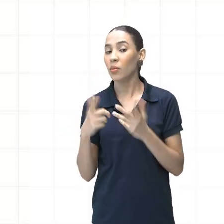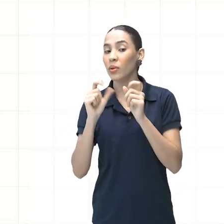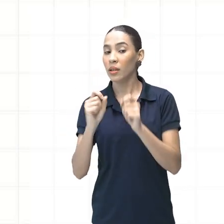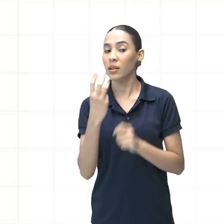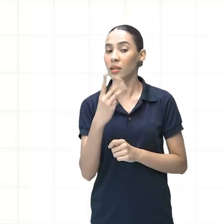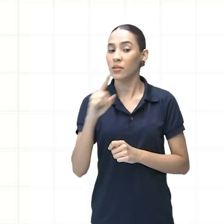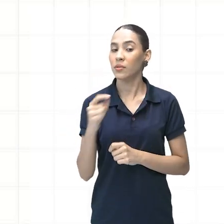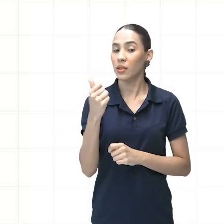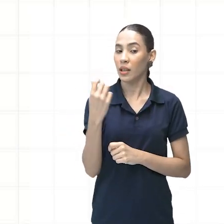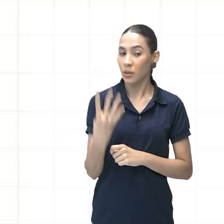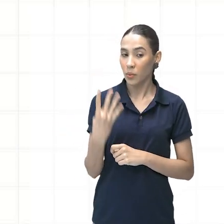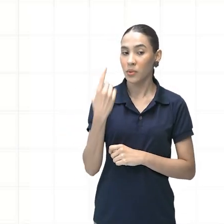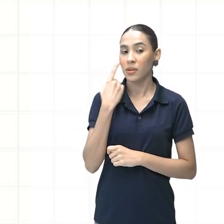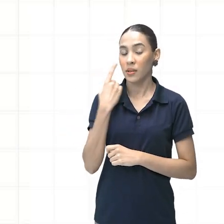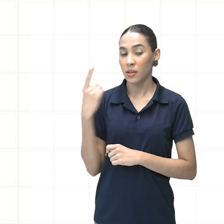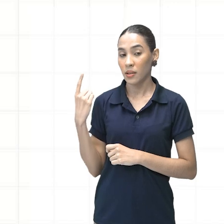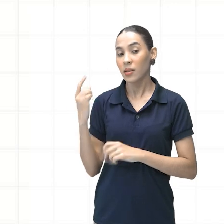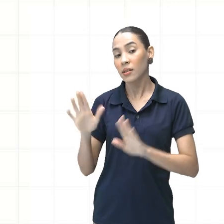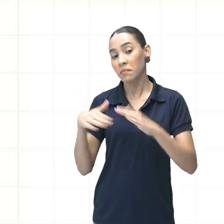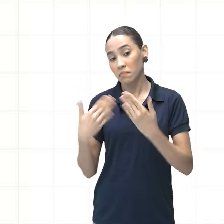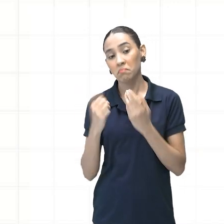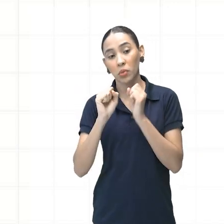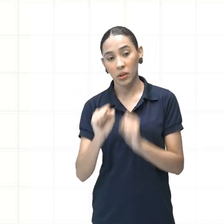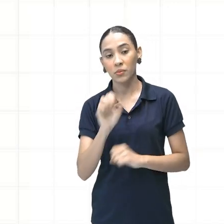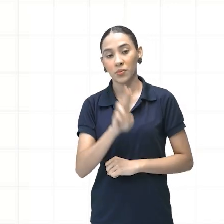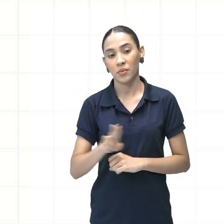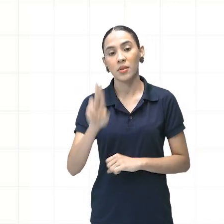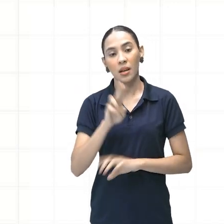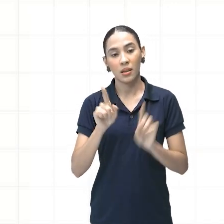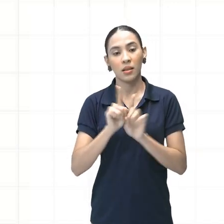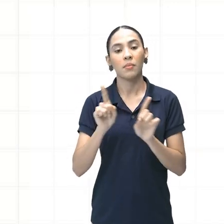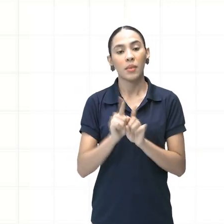igual a 3,14. Então, nós podemos usar aqui